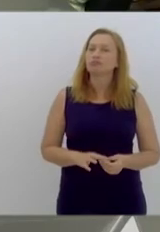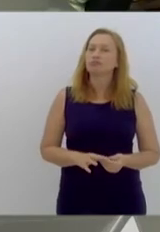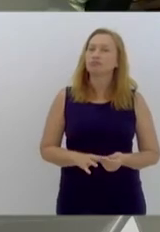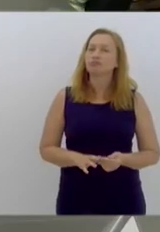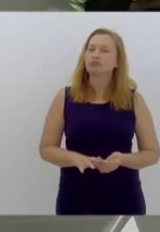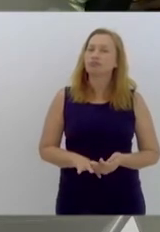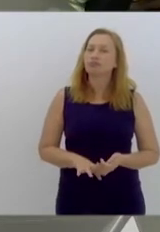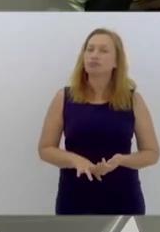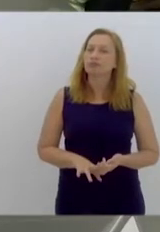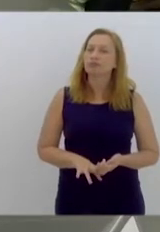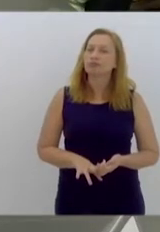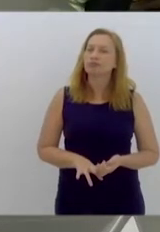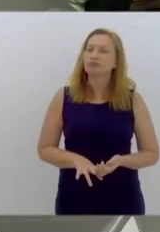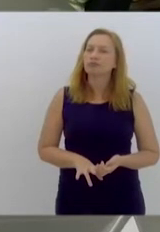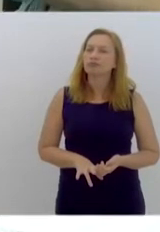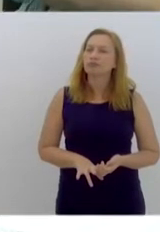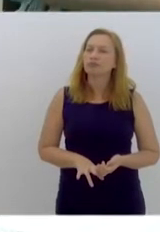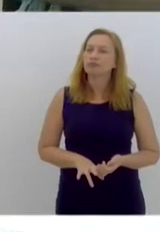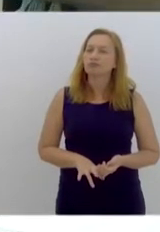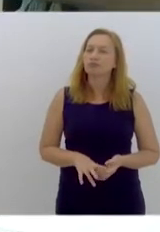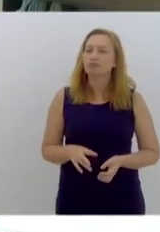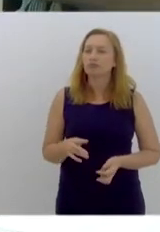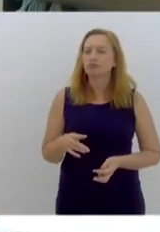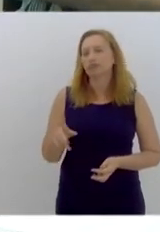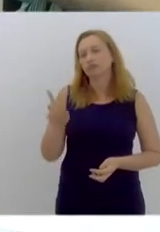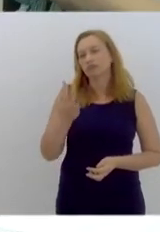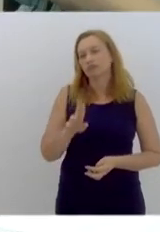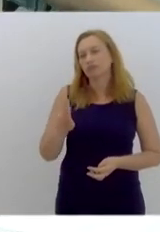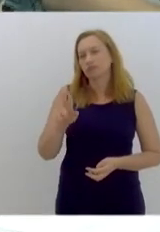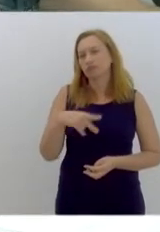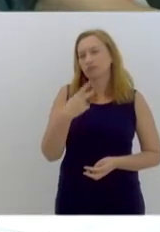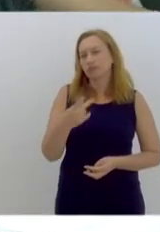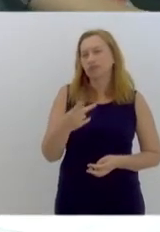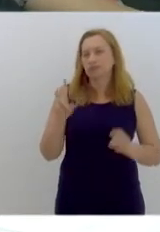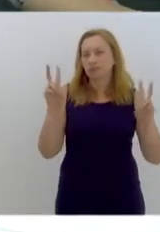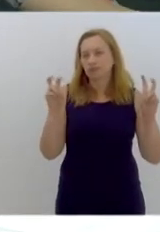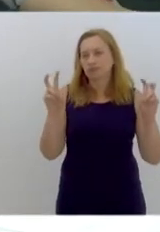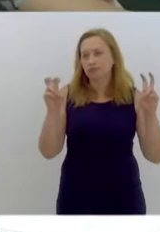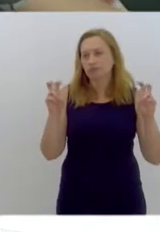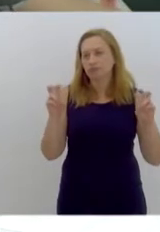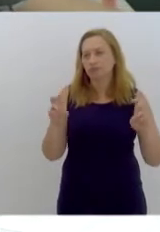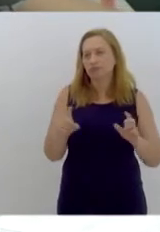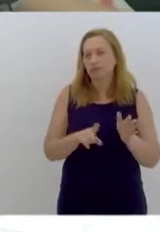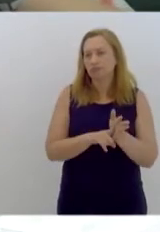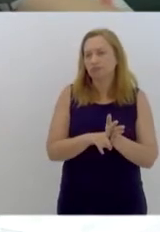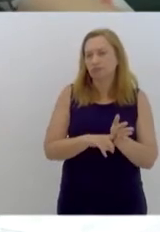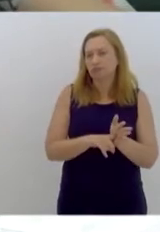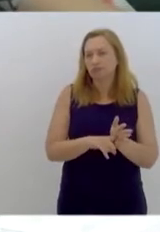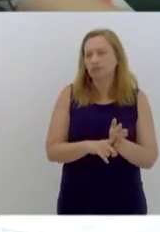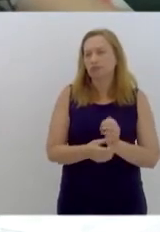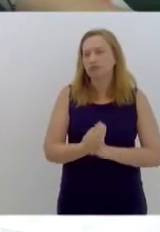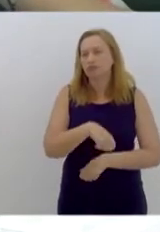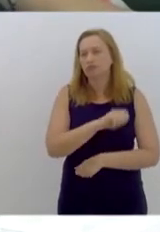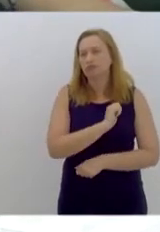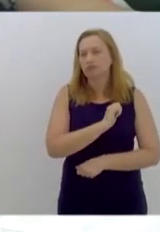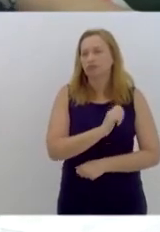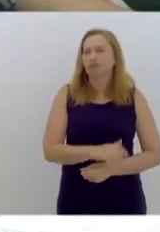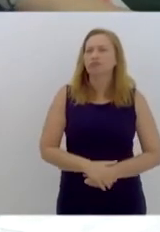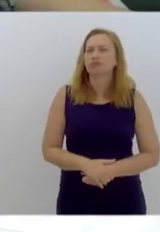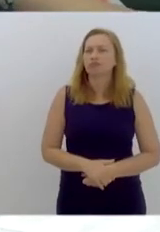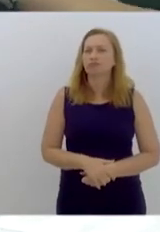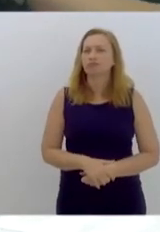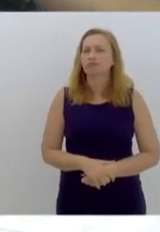audiência pública, alguém que queira fazer uso da palavra sobre a questão fiscal dessa